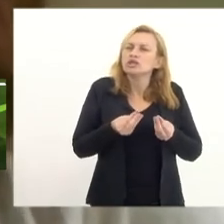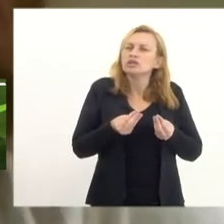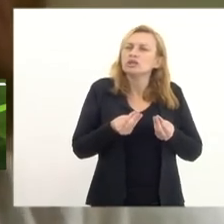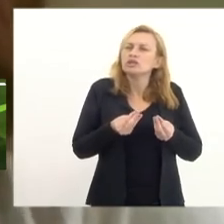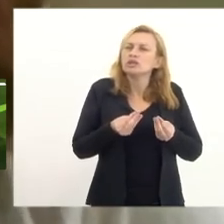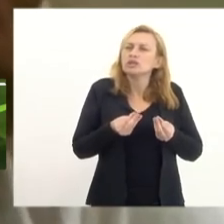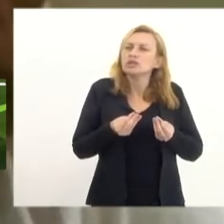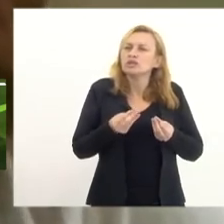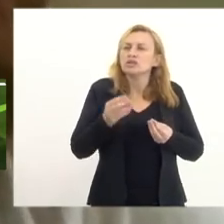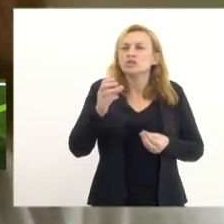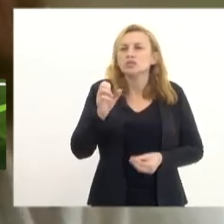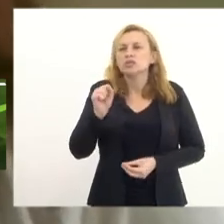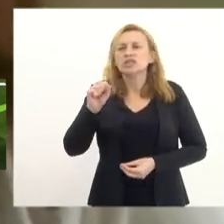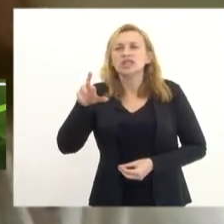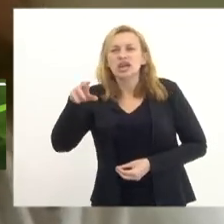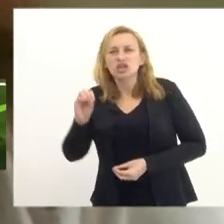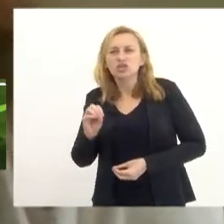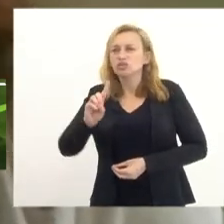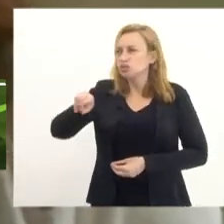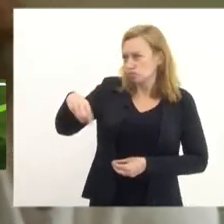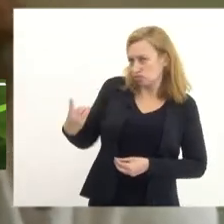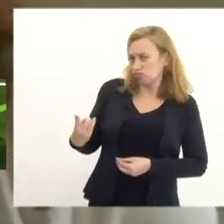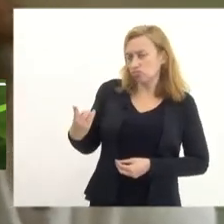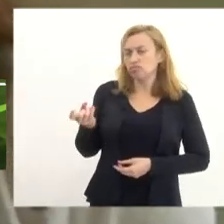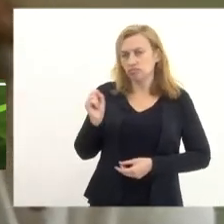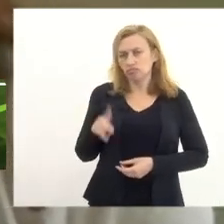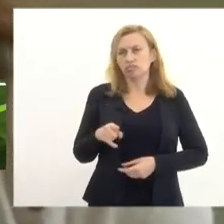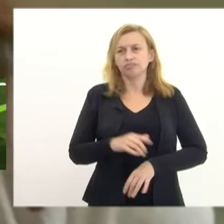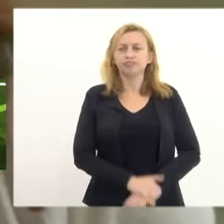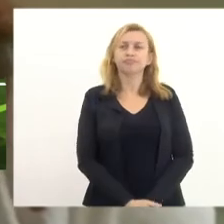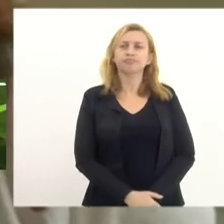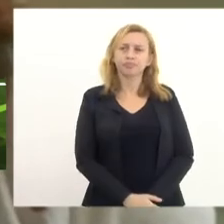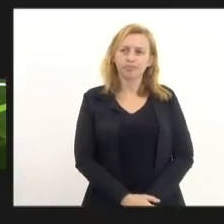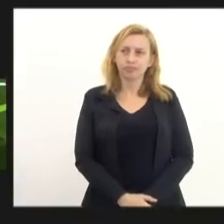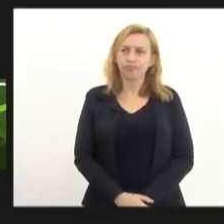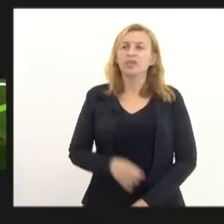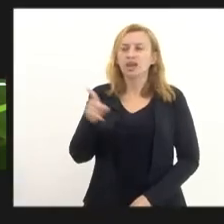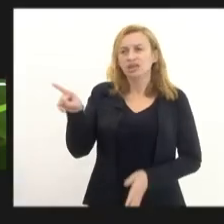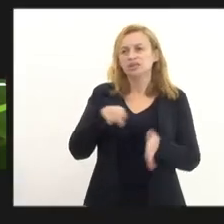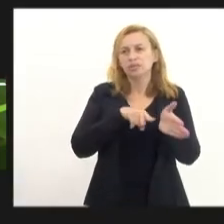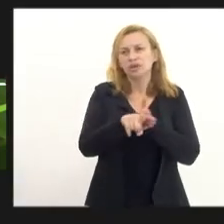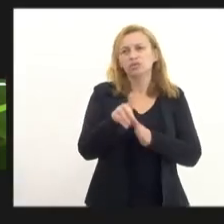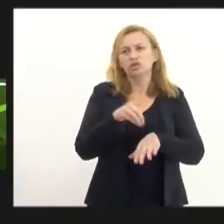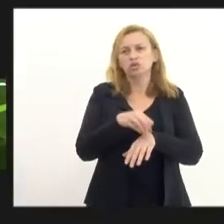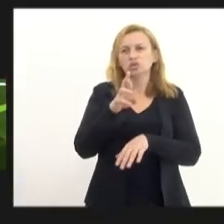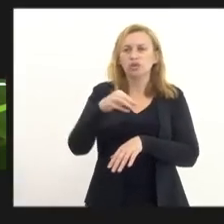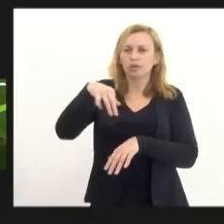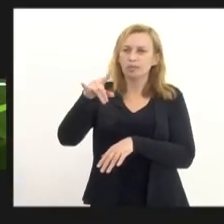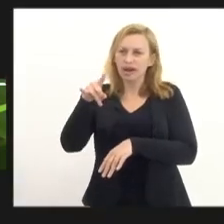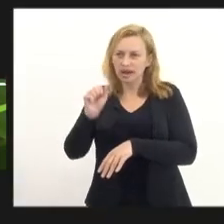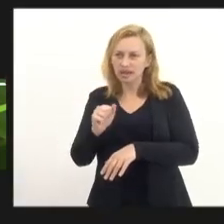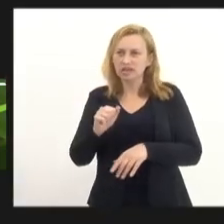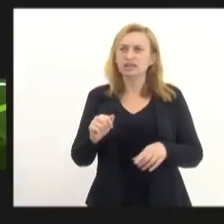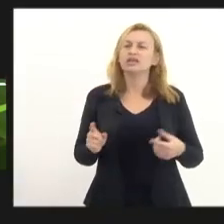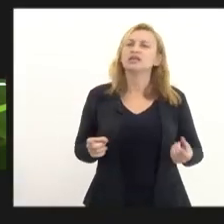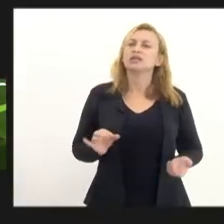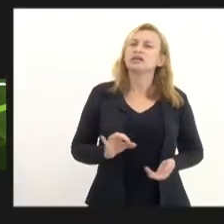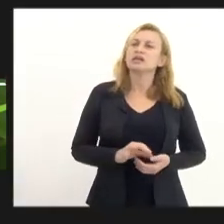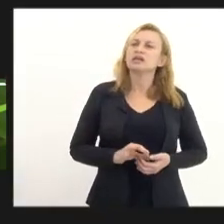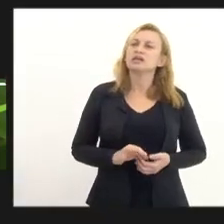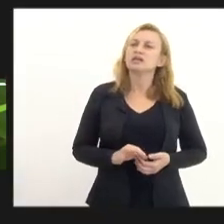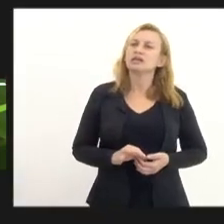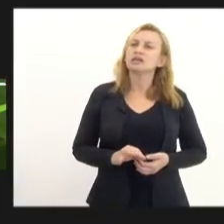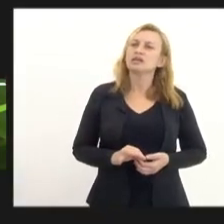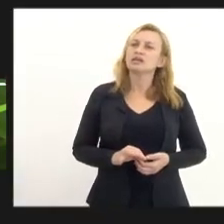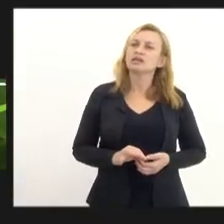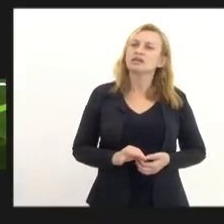o Sérgio Bassi e outros, né? E essa pergunta, doutora Magda, inclusive é